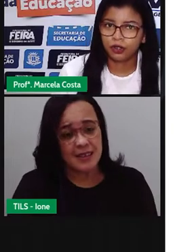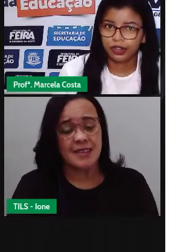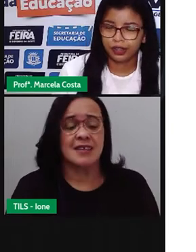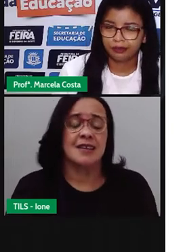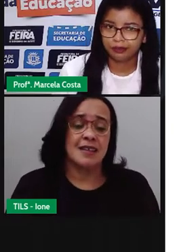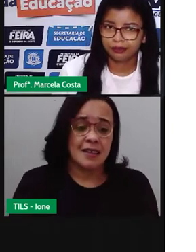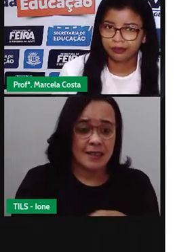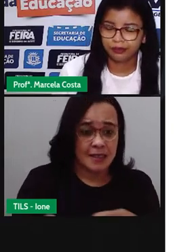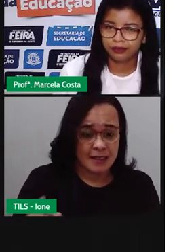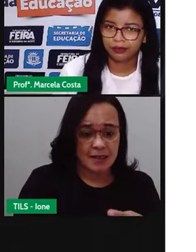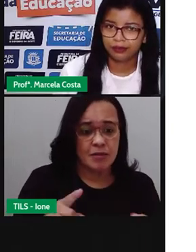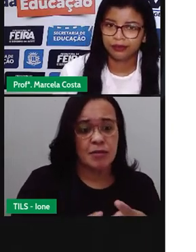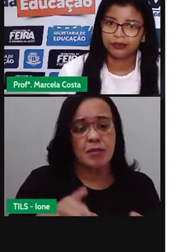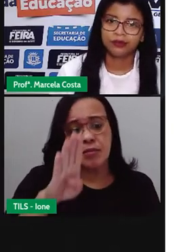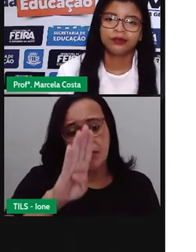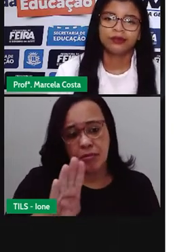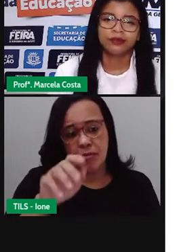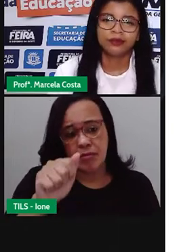no xote.